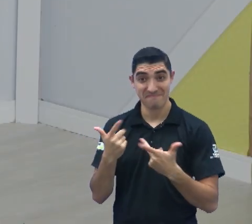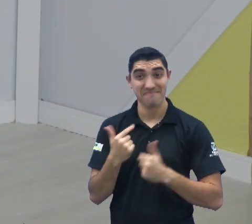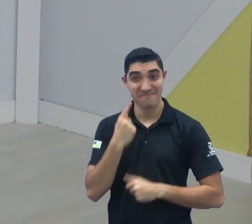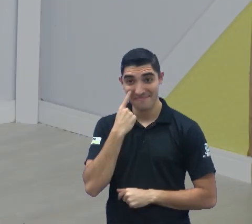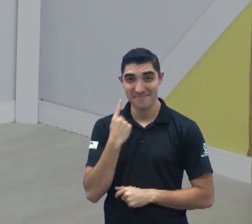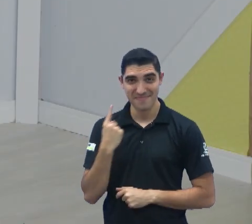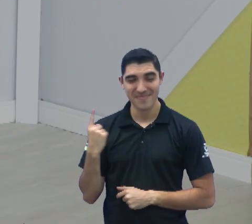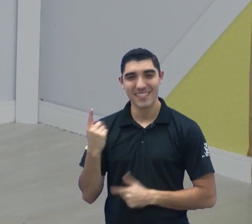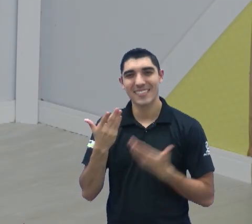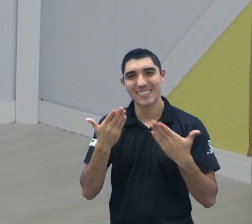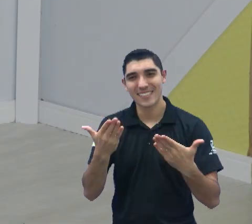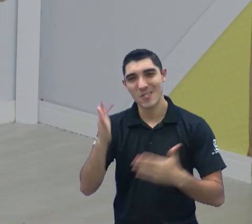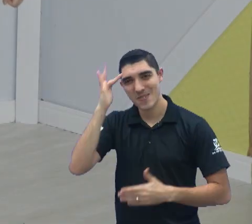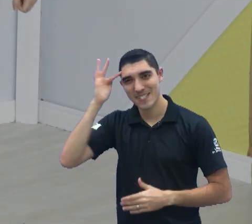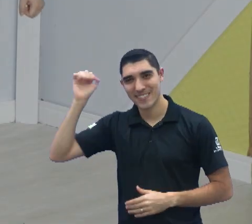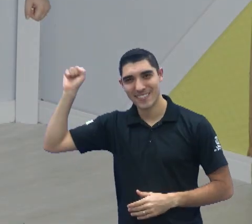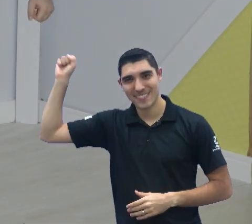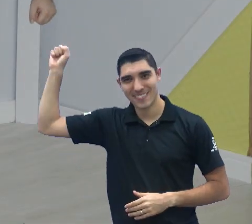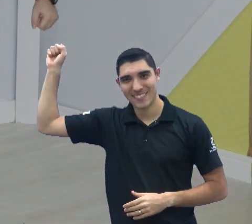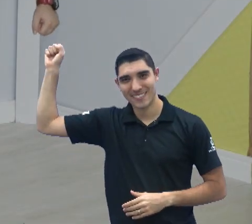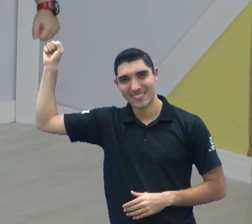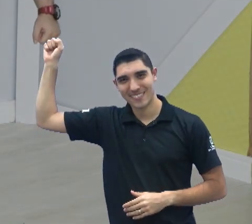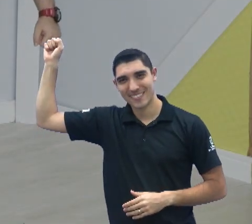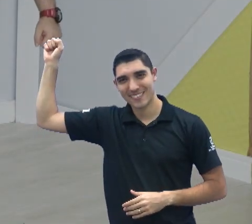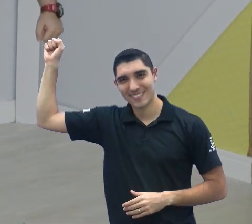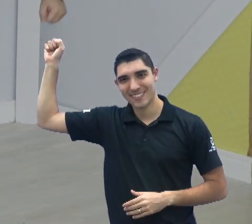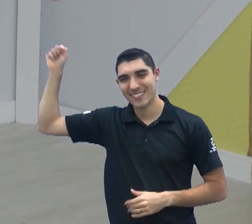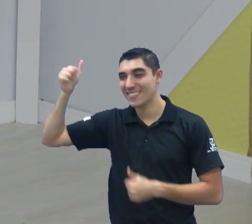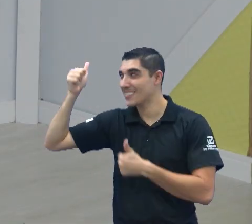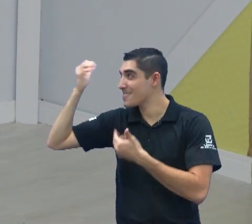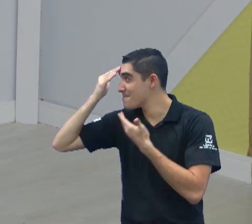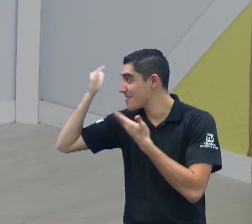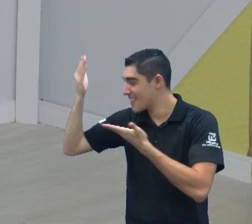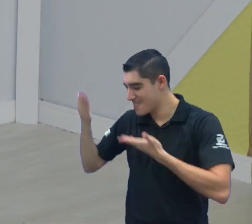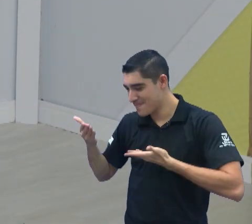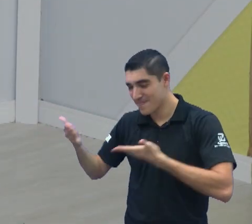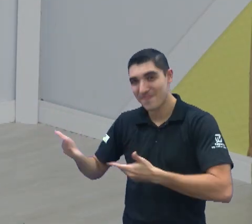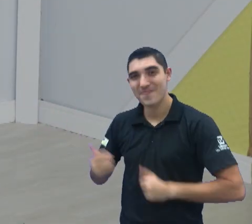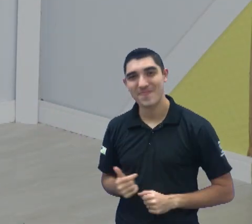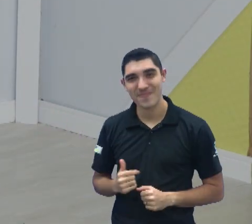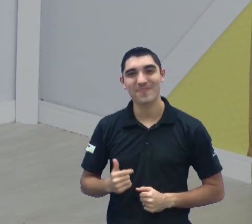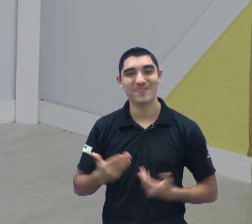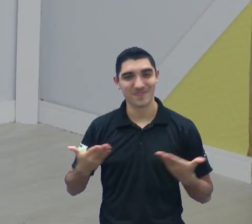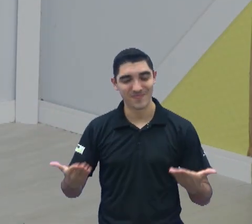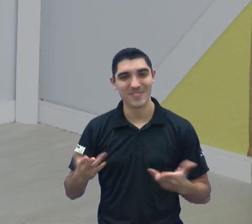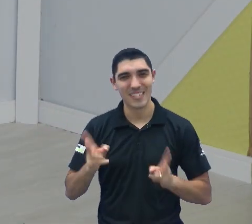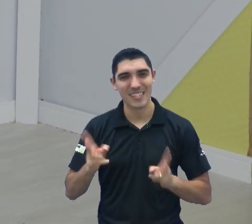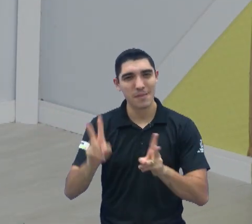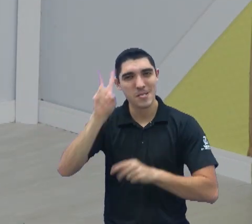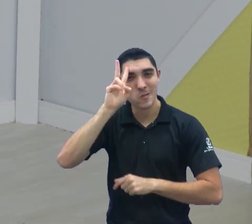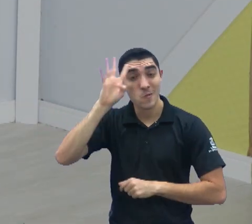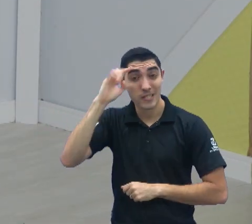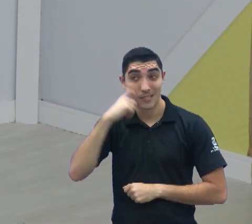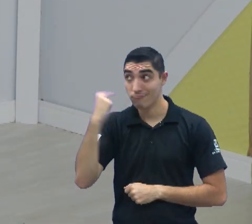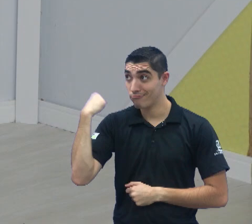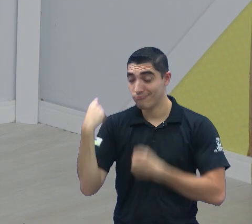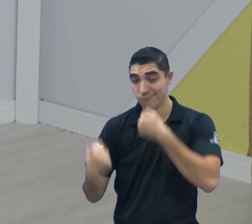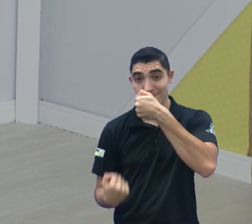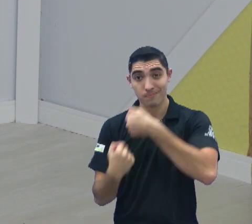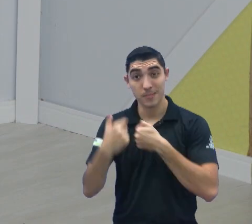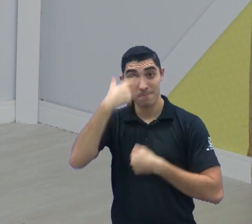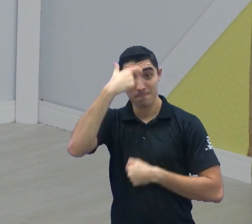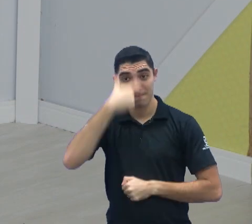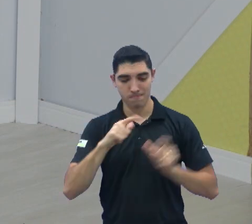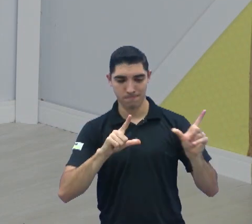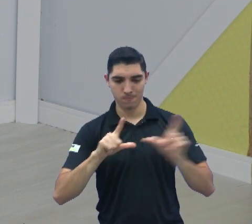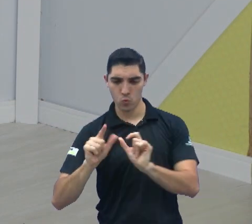beleza! Muito bem, Luizão, sempre bom tê-lo aqui também. Aê, Luizão, nosso soquinho maroto de toda segunda, quarta e sexta. O Luizão sempre levando a